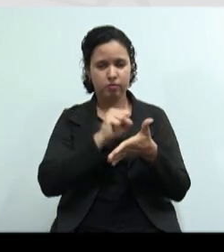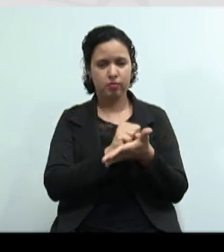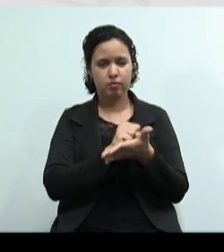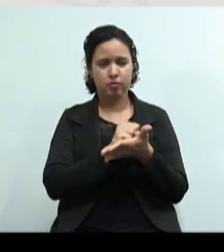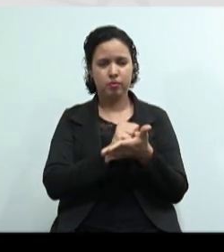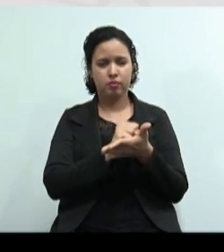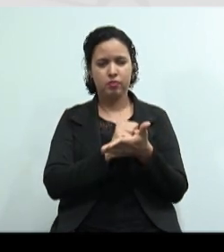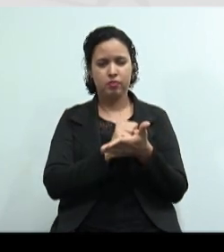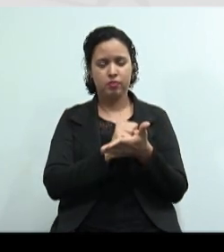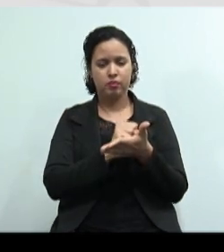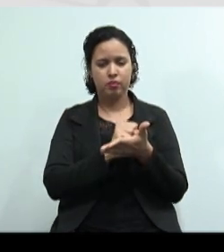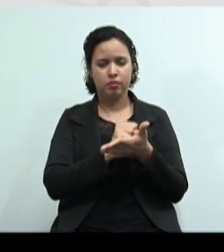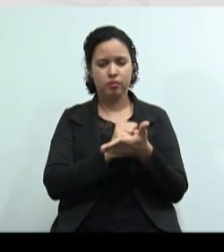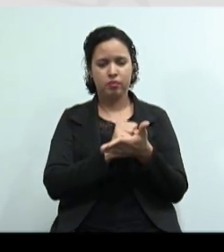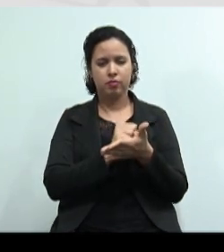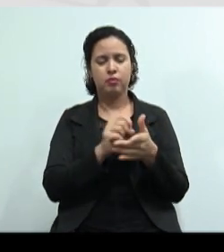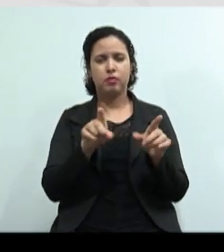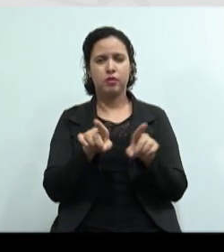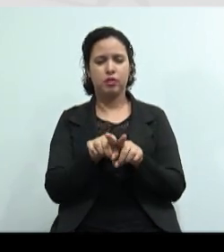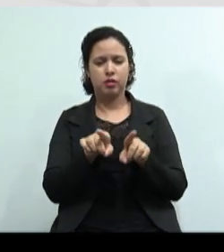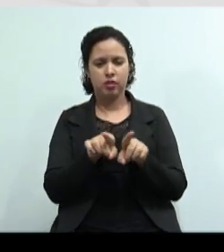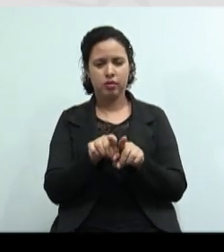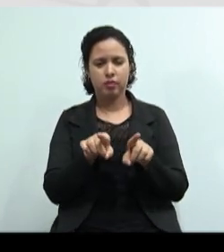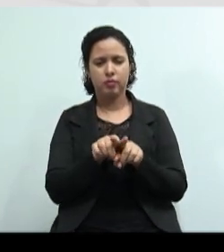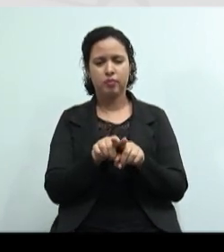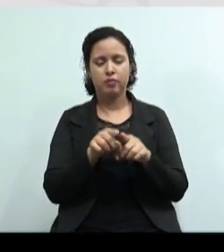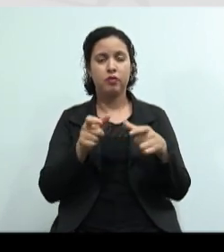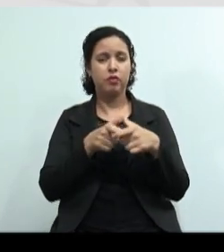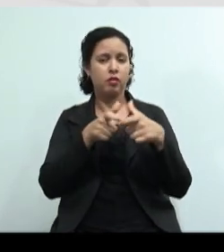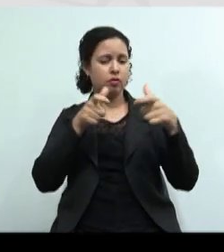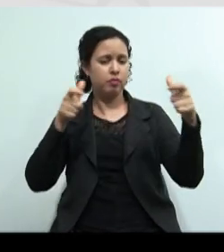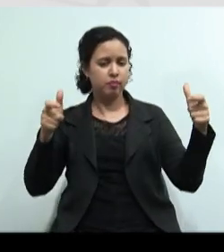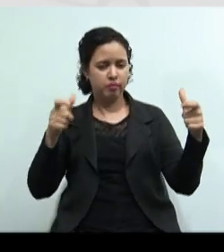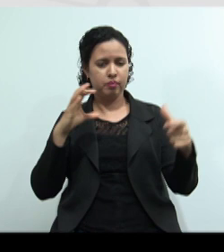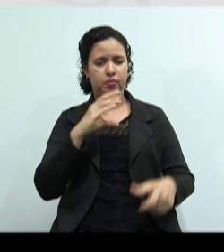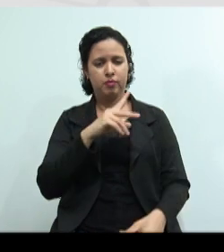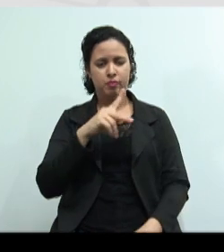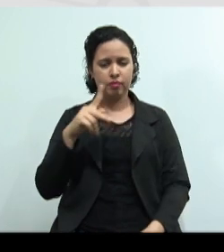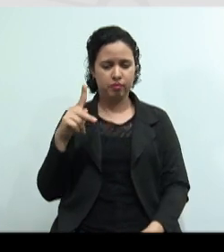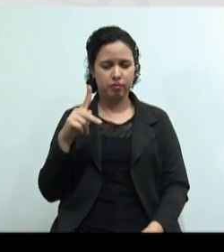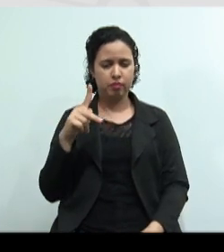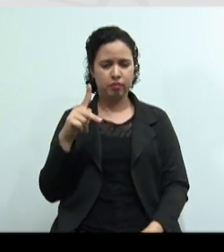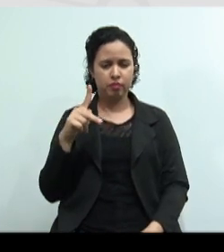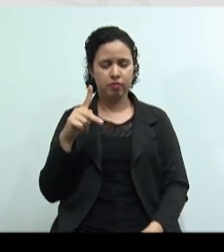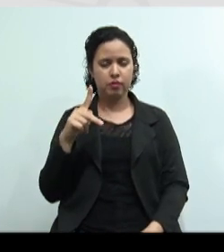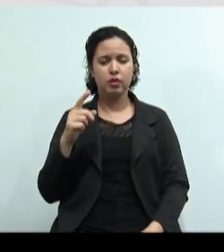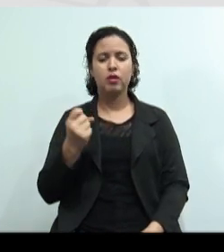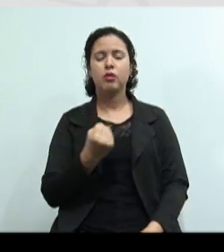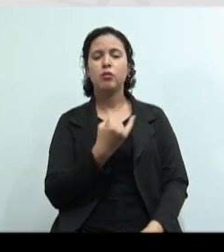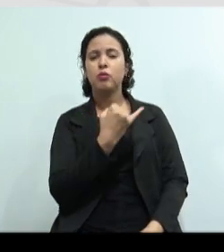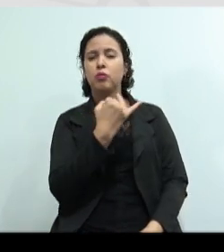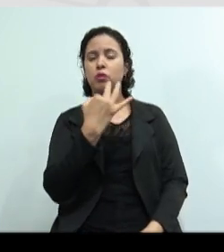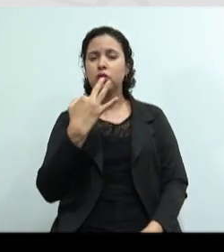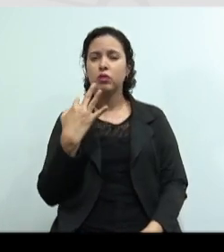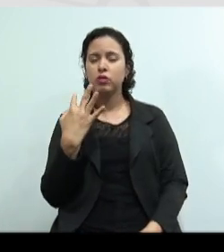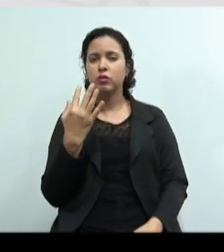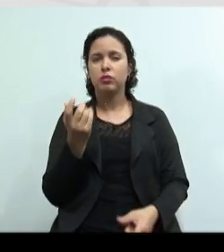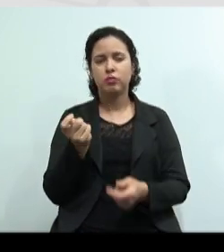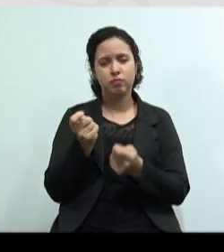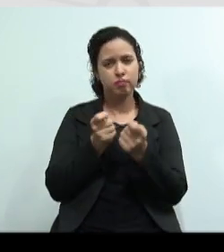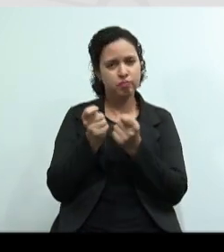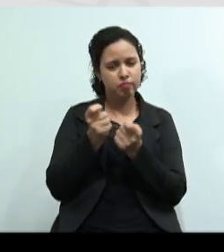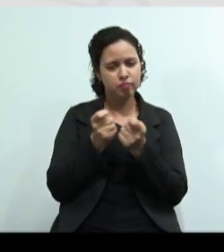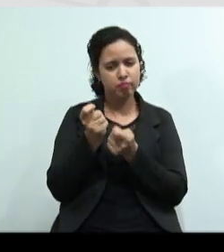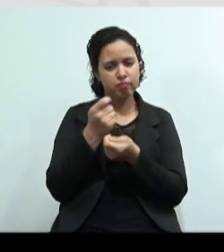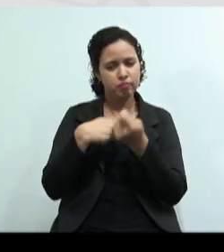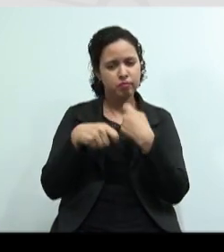da cooperativa, o volume de negociações, a intensidade das operações e o comportamento do preço de